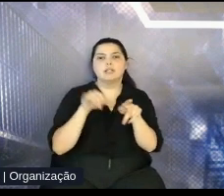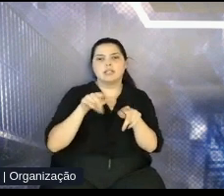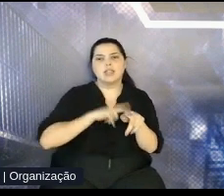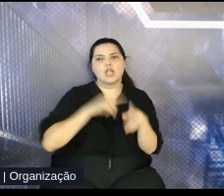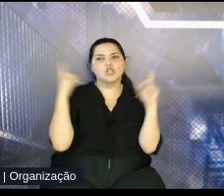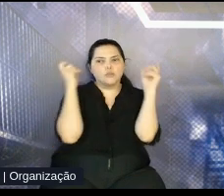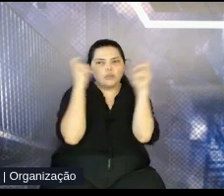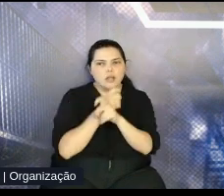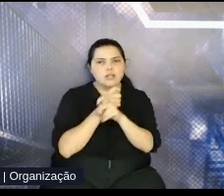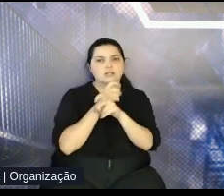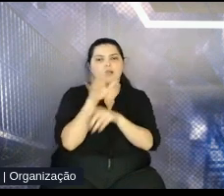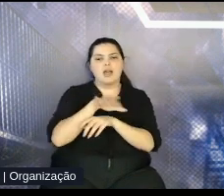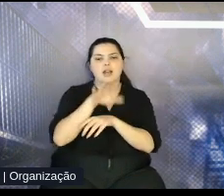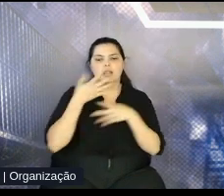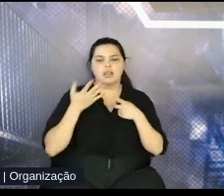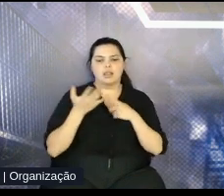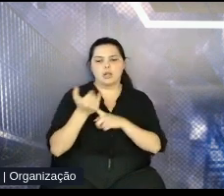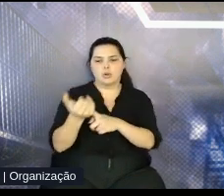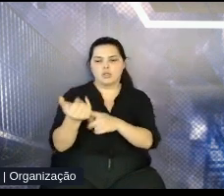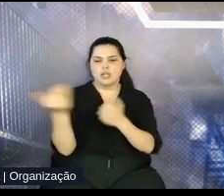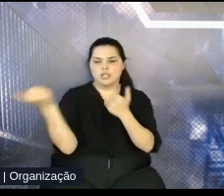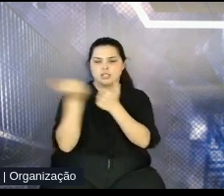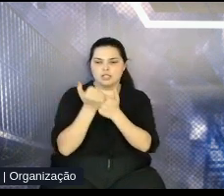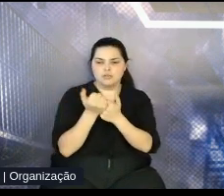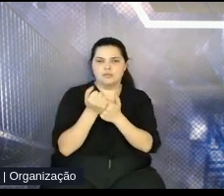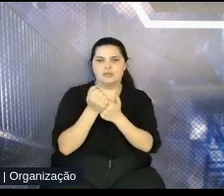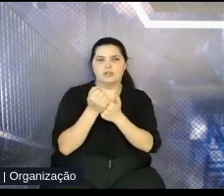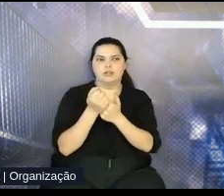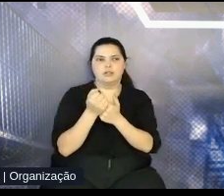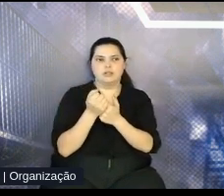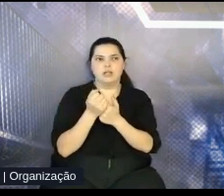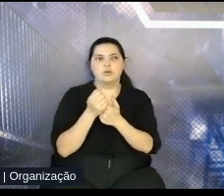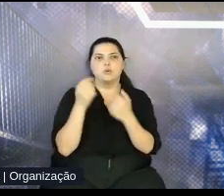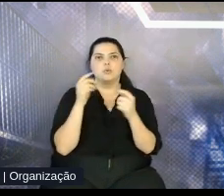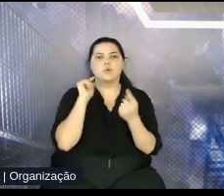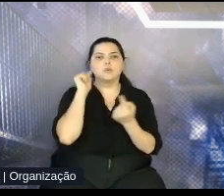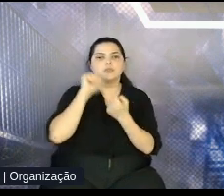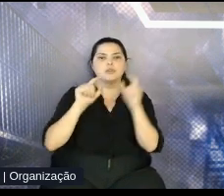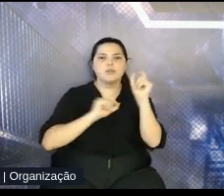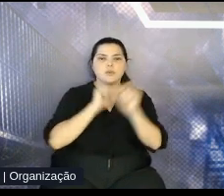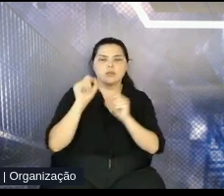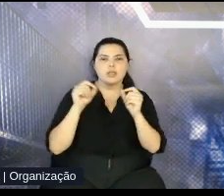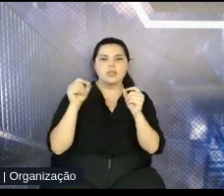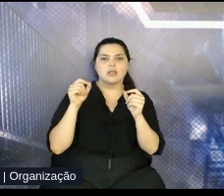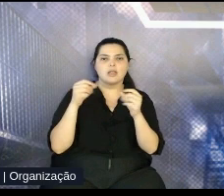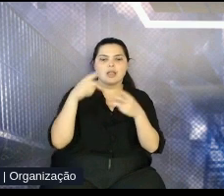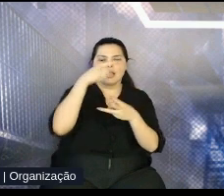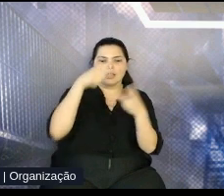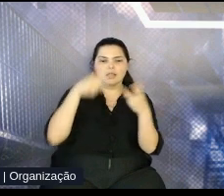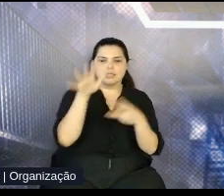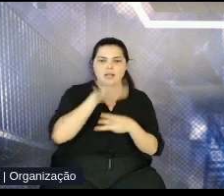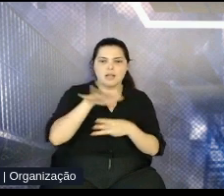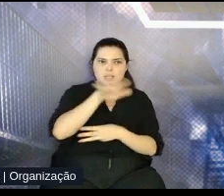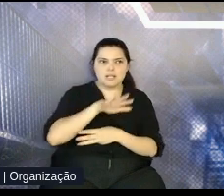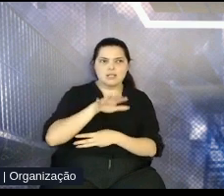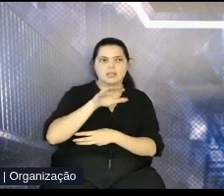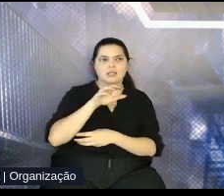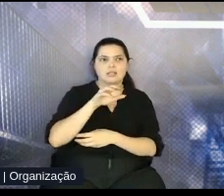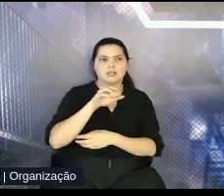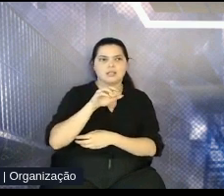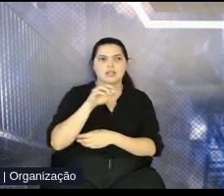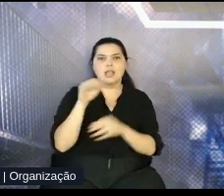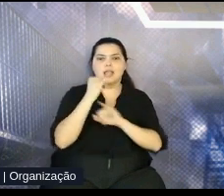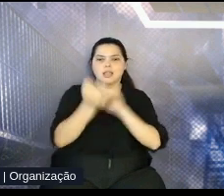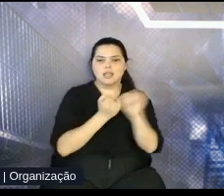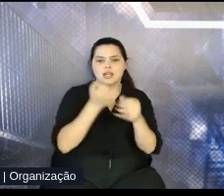dentro dessa área de tecnologia assistiva inteligente, a gente visa a soma dessas três áreas, né? IoT, internet das coisas, como um